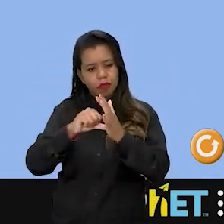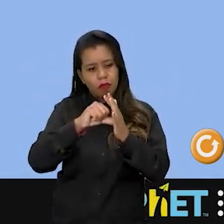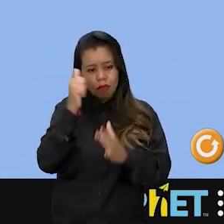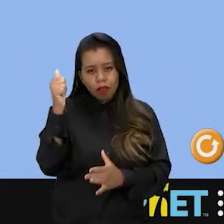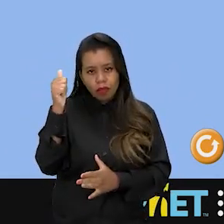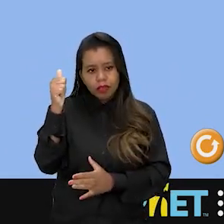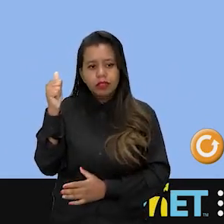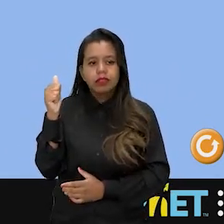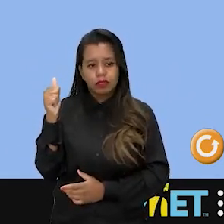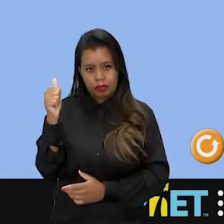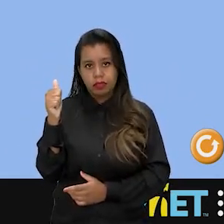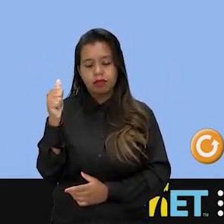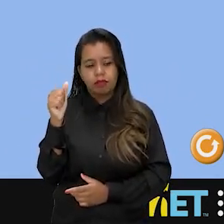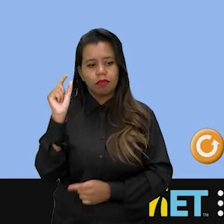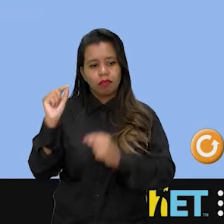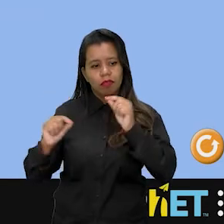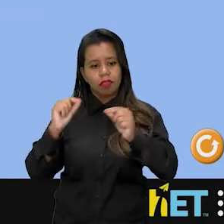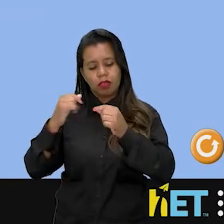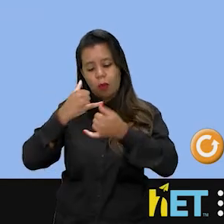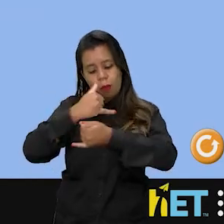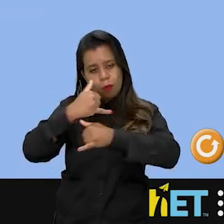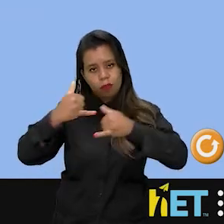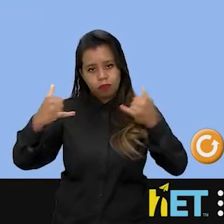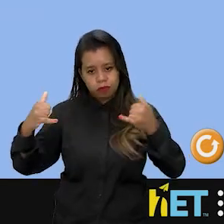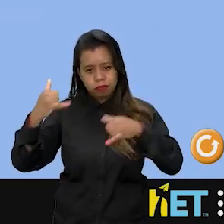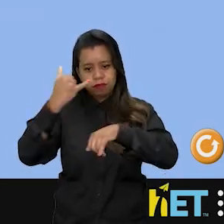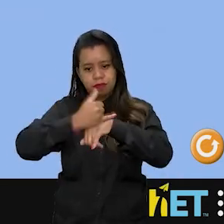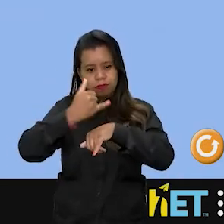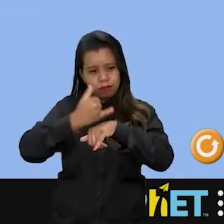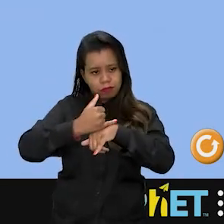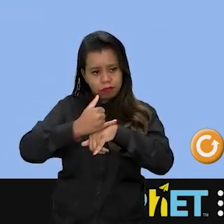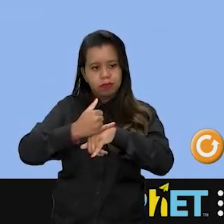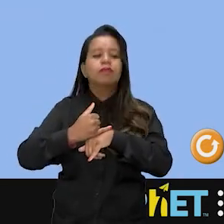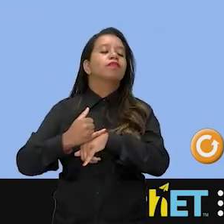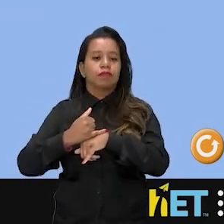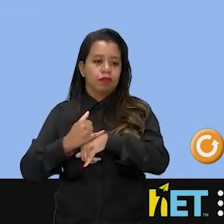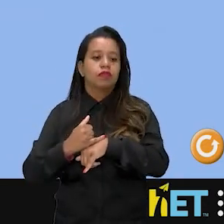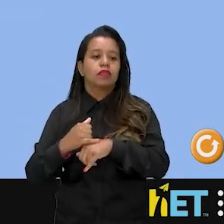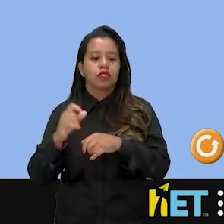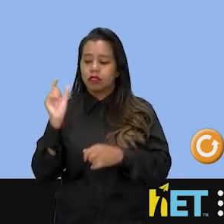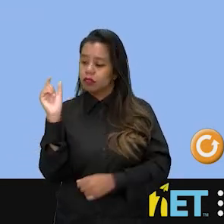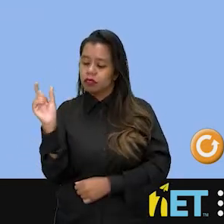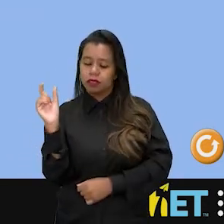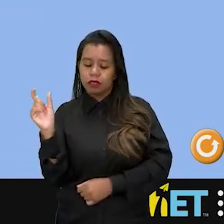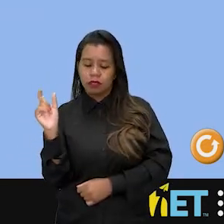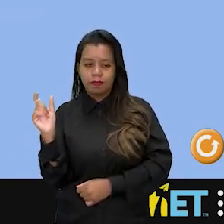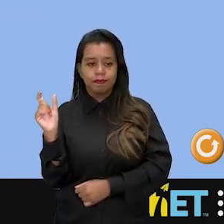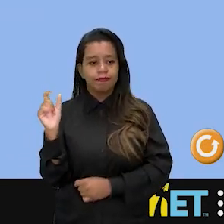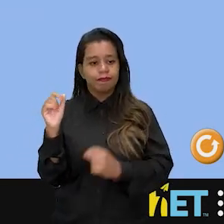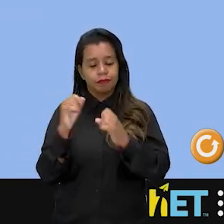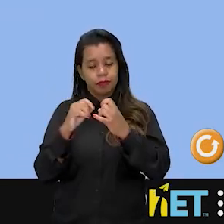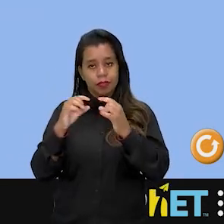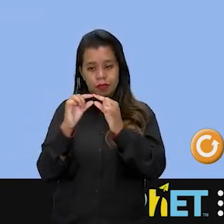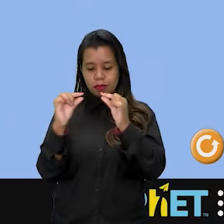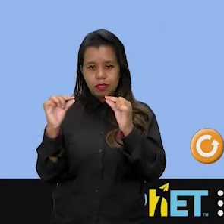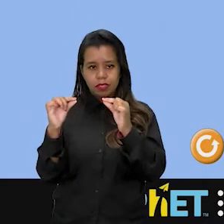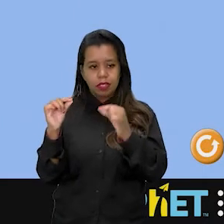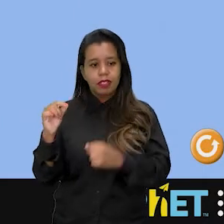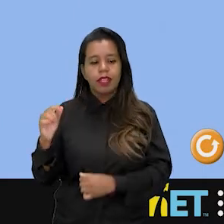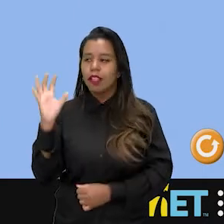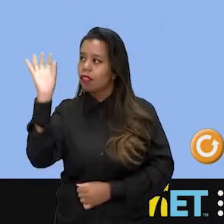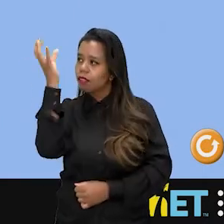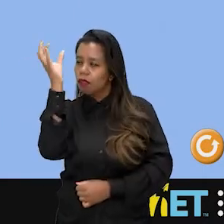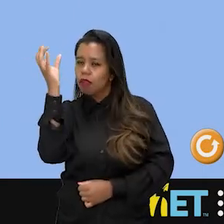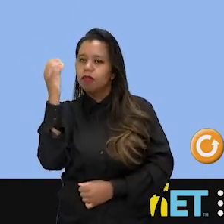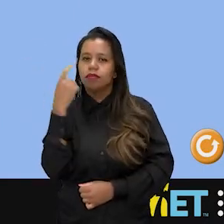com o circuito comum aí, com fio, bateria, lâmpada, interruptor, a gente consegue montar um circuito aí,